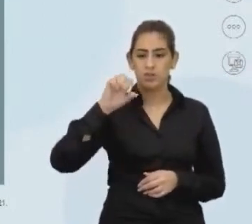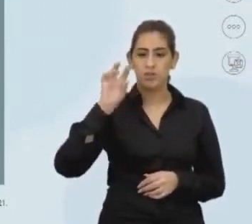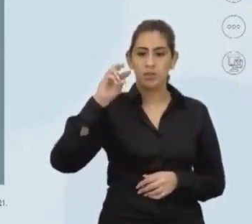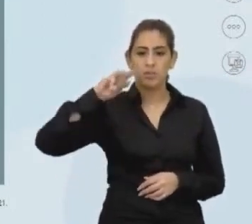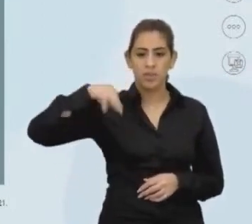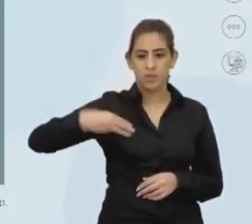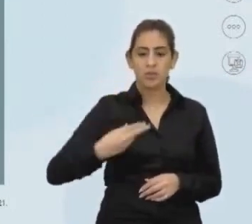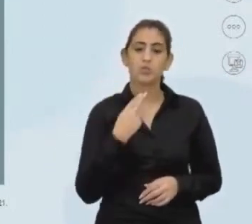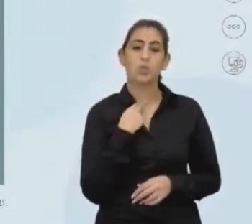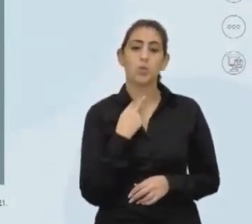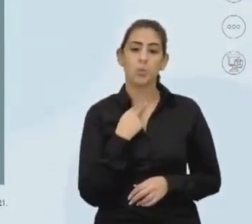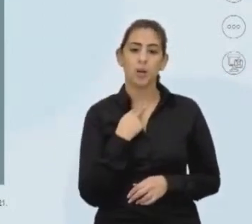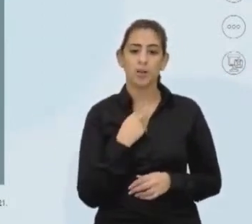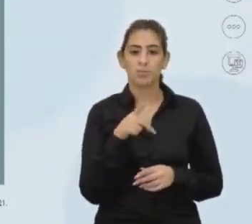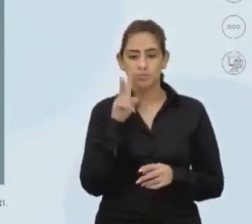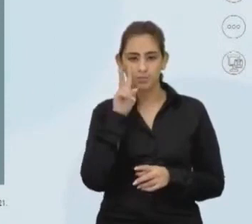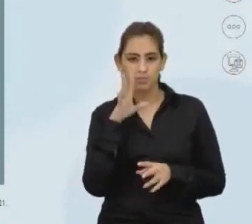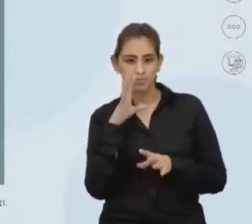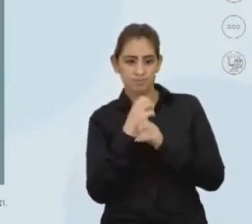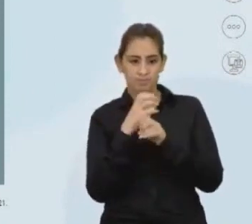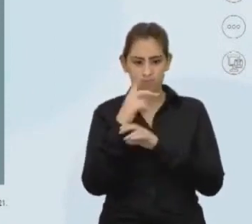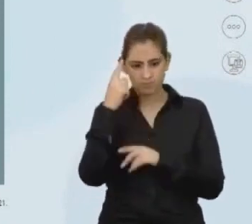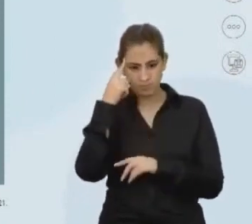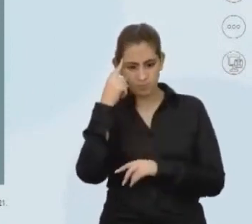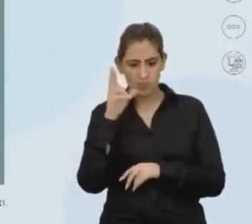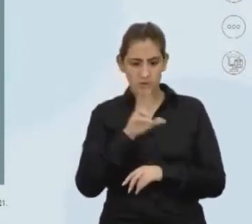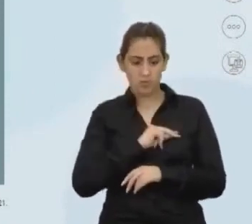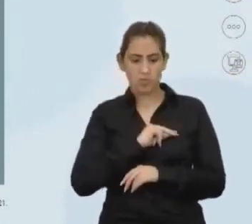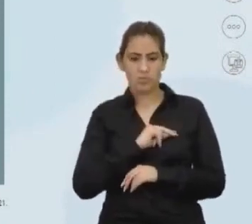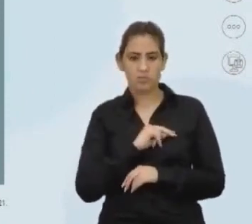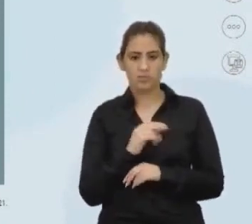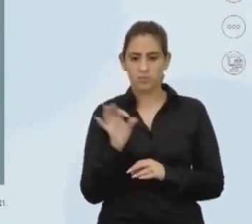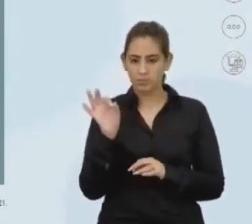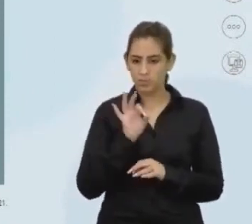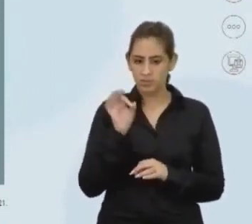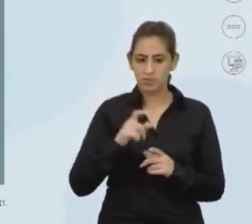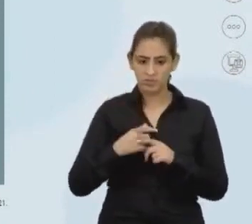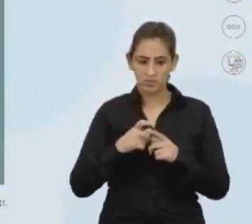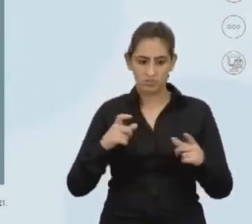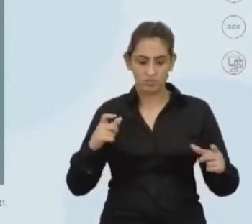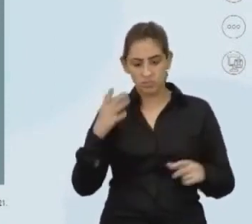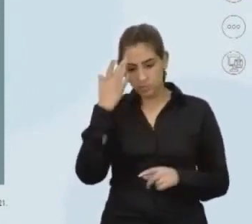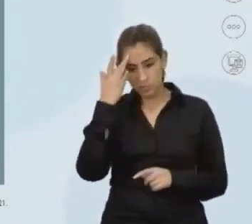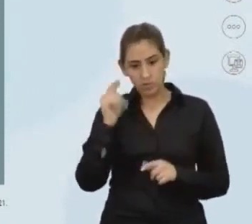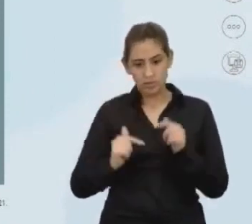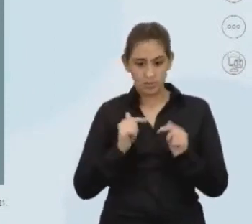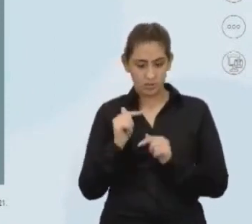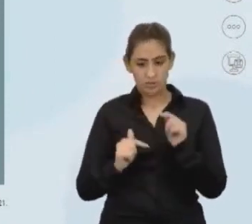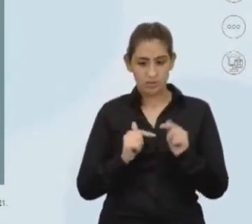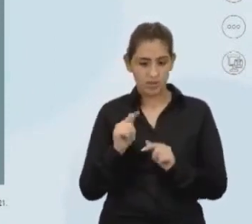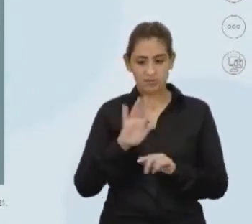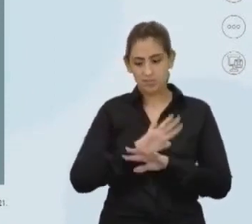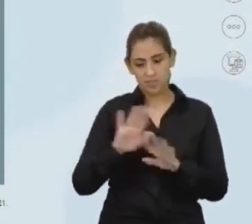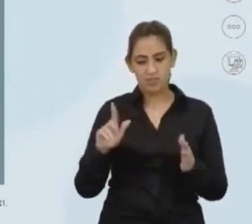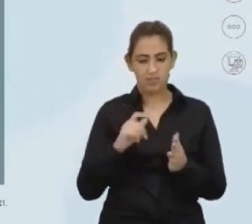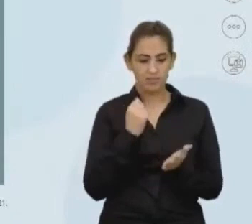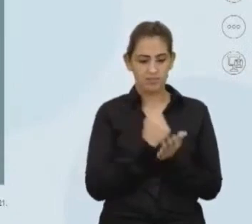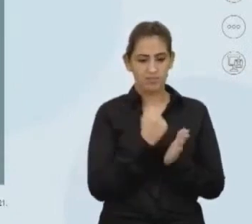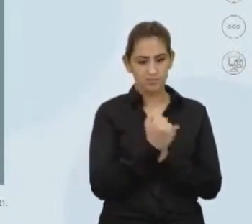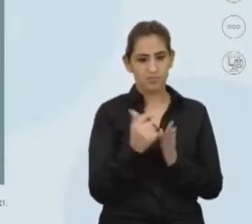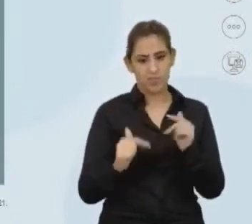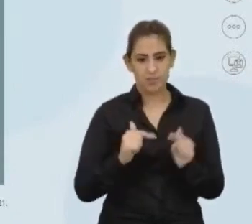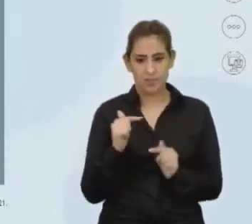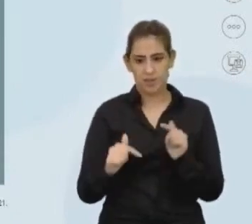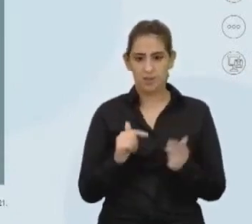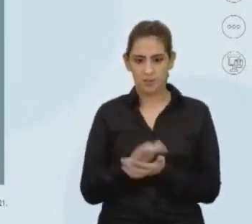ocupados só para vocês terem uma ideia aí né uma porcentagem muito grande aí de pessoas que trabalham informalmente aí sem